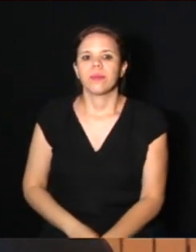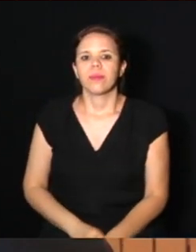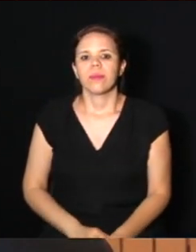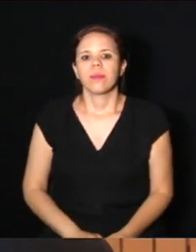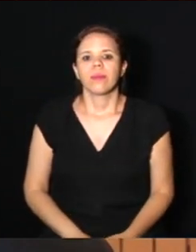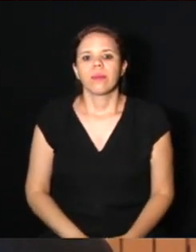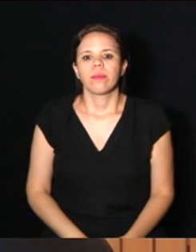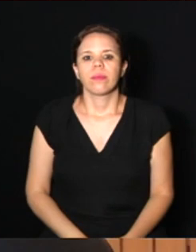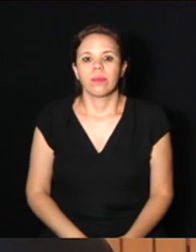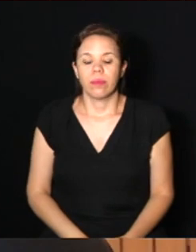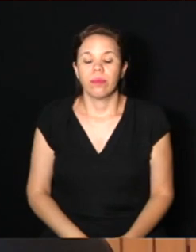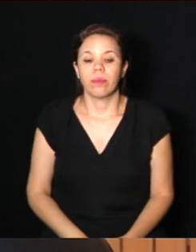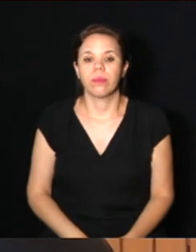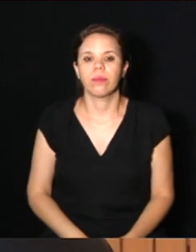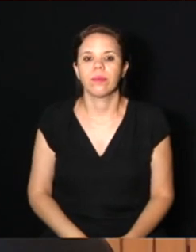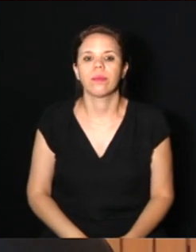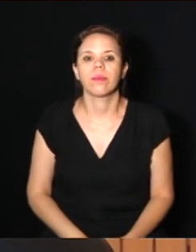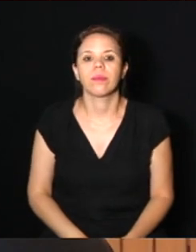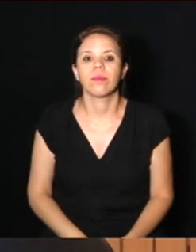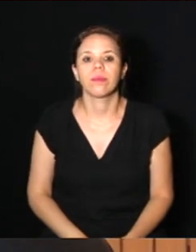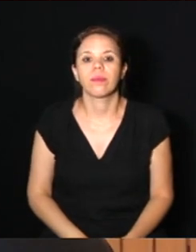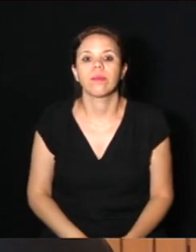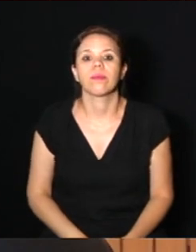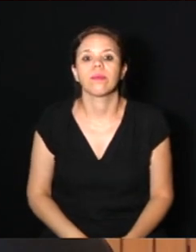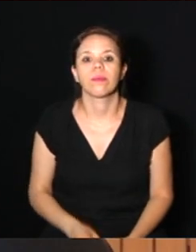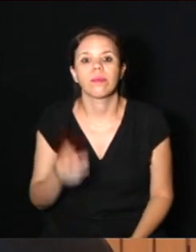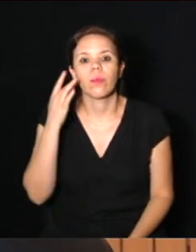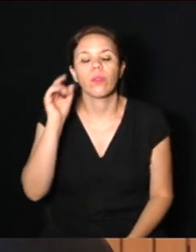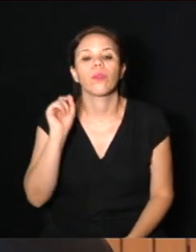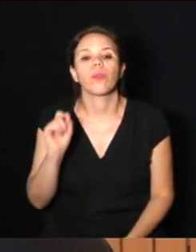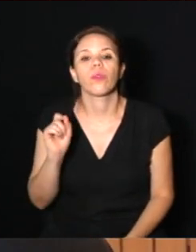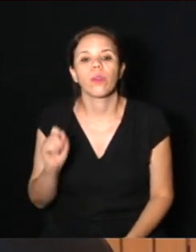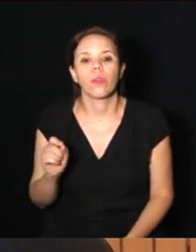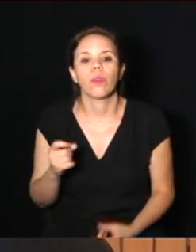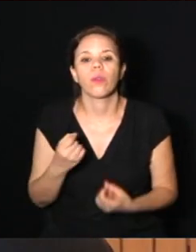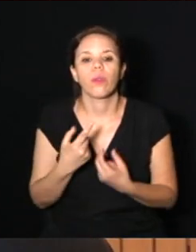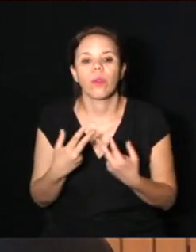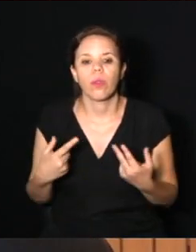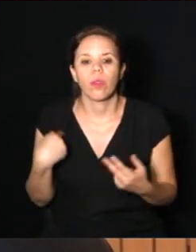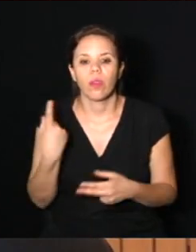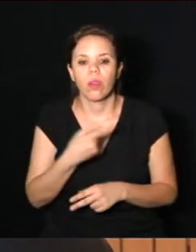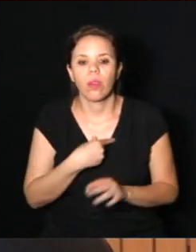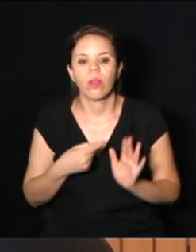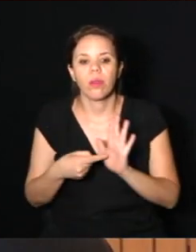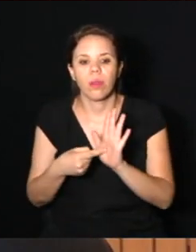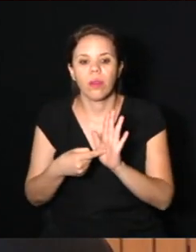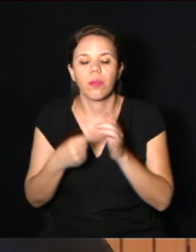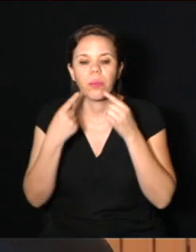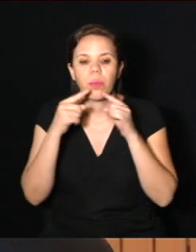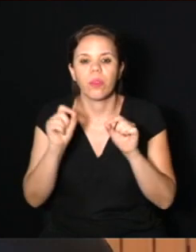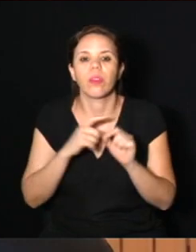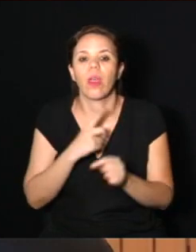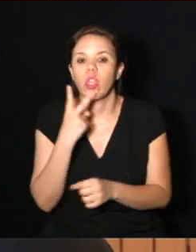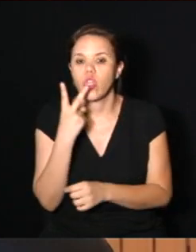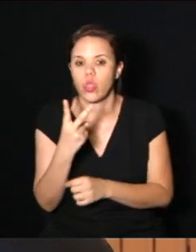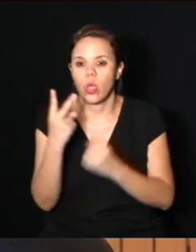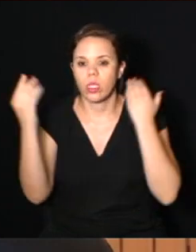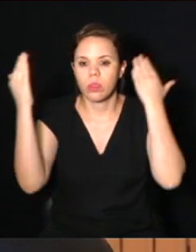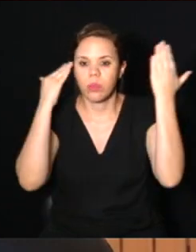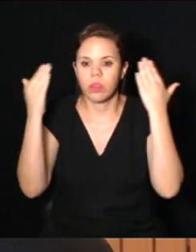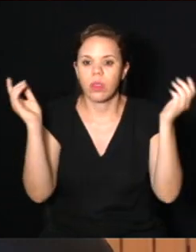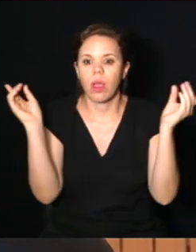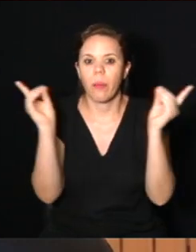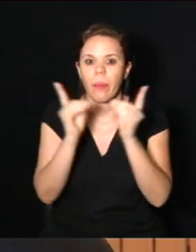e, inclusive, acho que uma das questões postas é que temos 2 psicólogos para atender